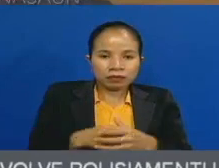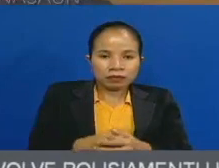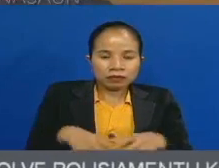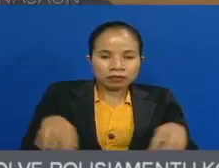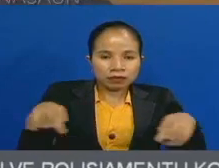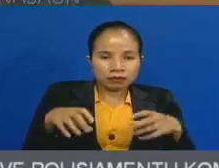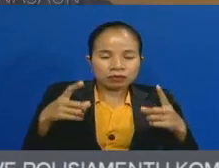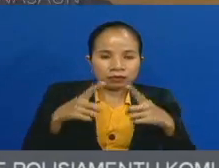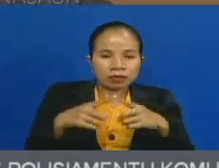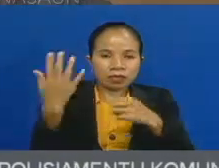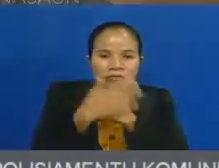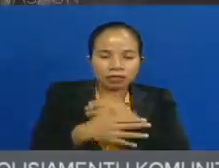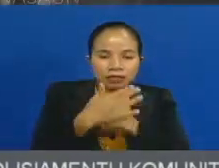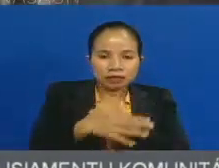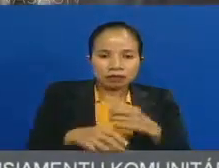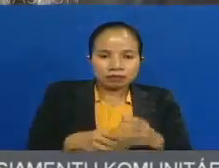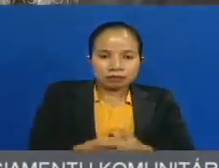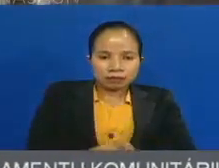serviço bania nação honia povo.